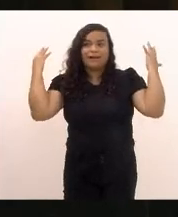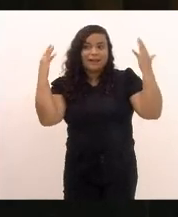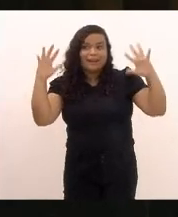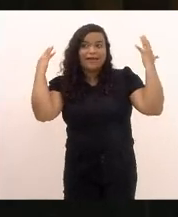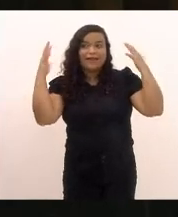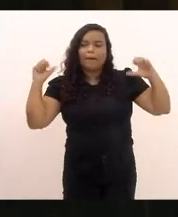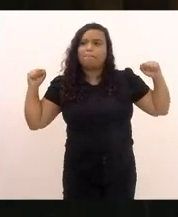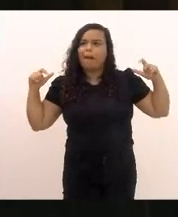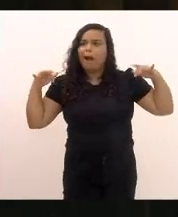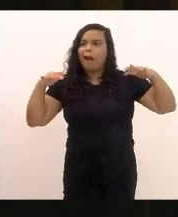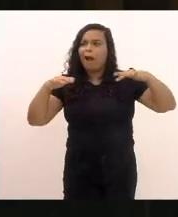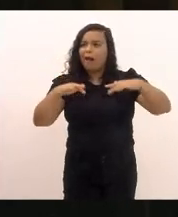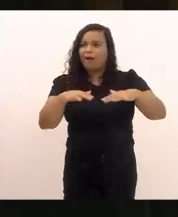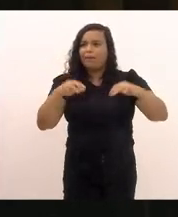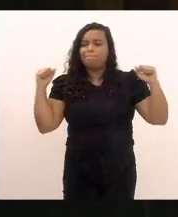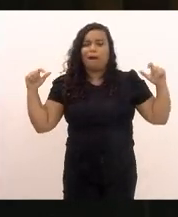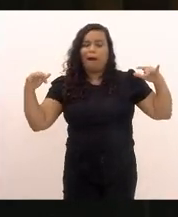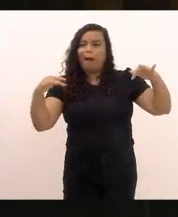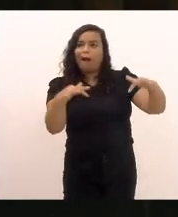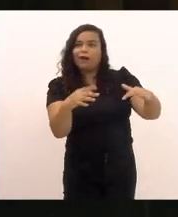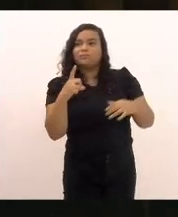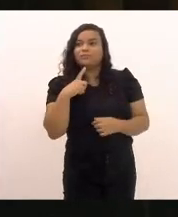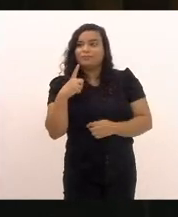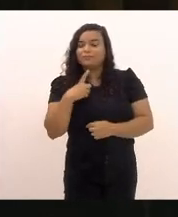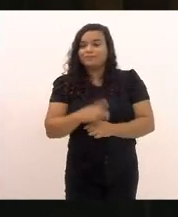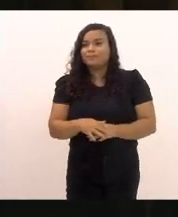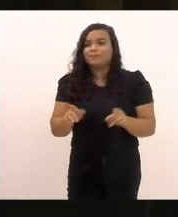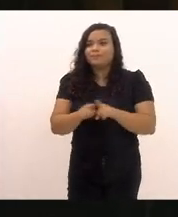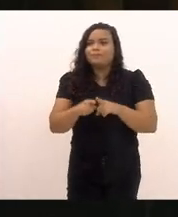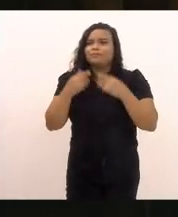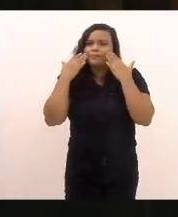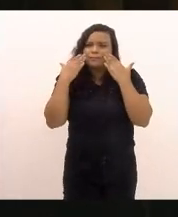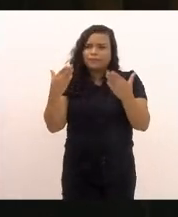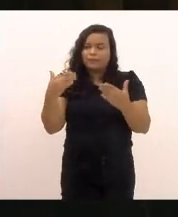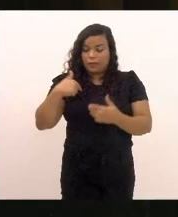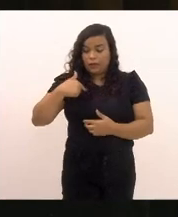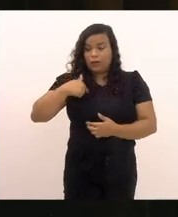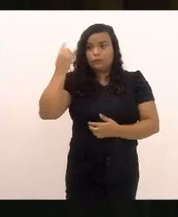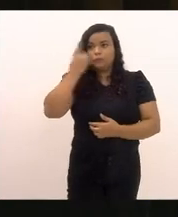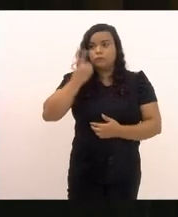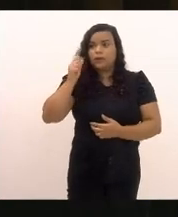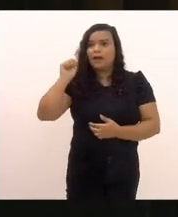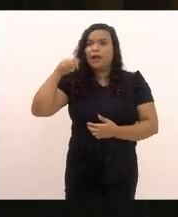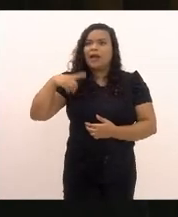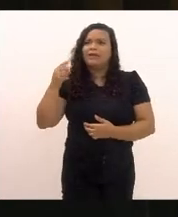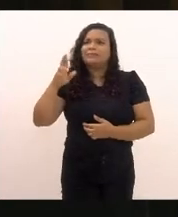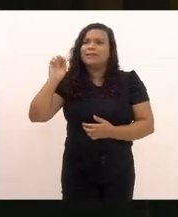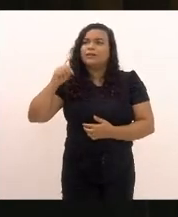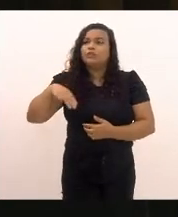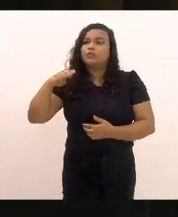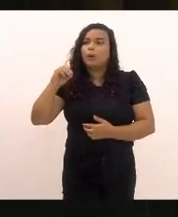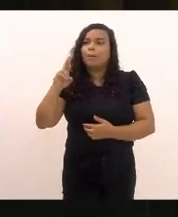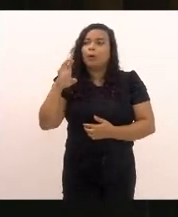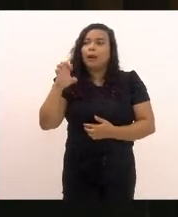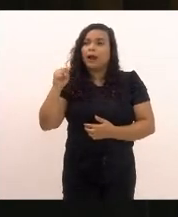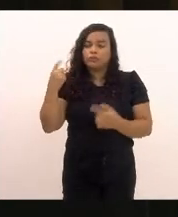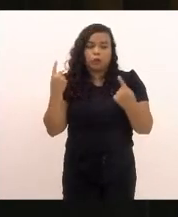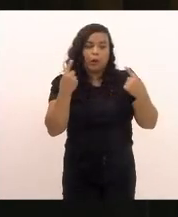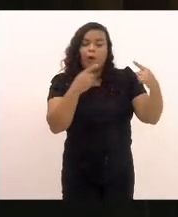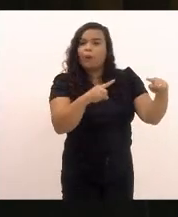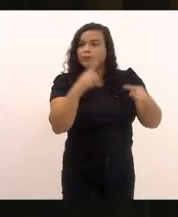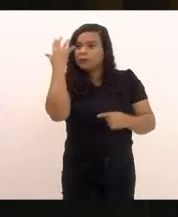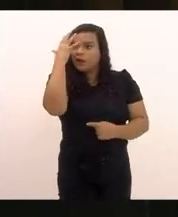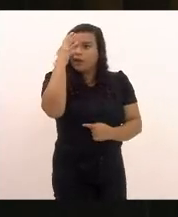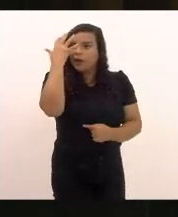Deixar bem claro, mais uma vez, o deputado Anderson Moraes não é contra o carnaval. O deputado Anderson Moraes é contra a